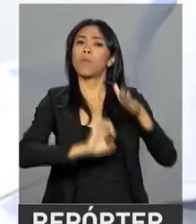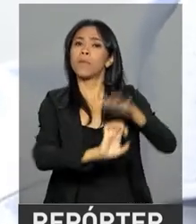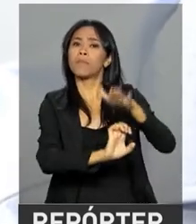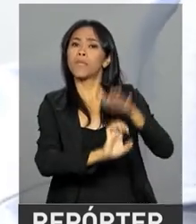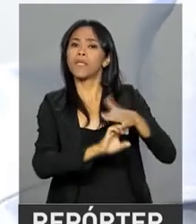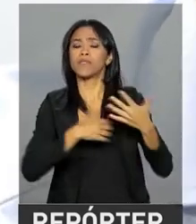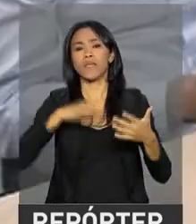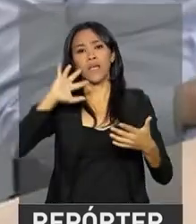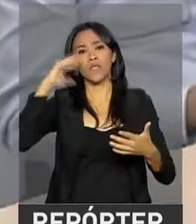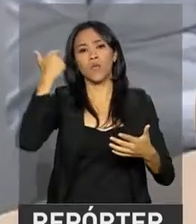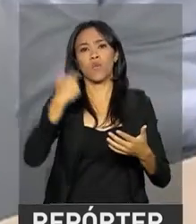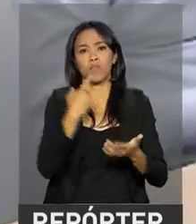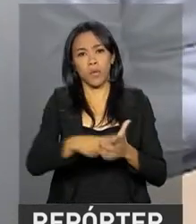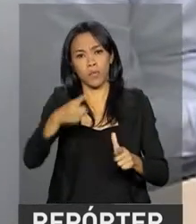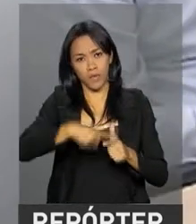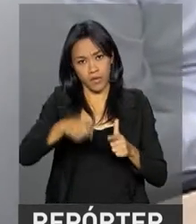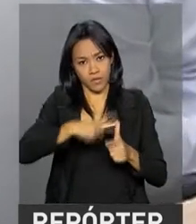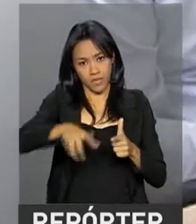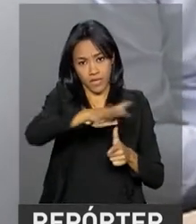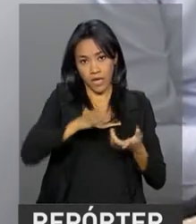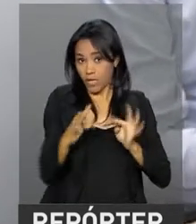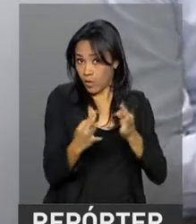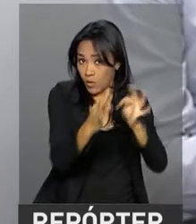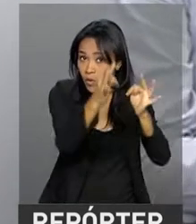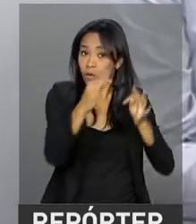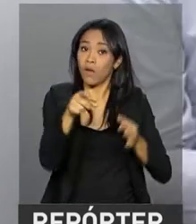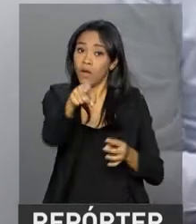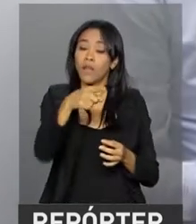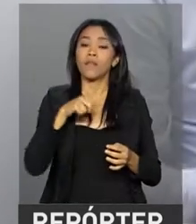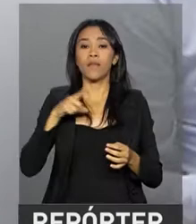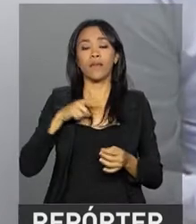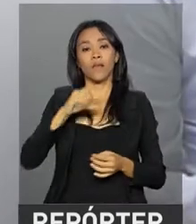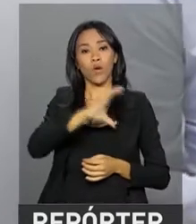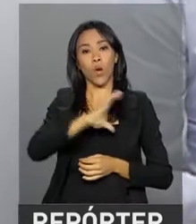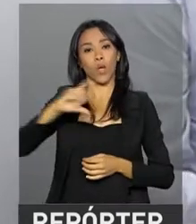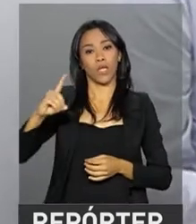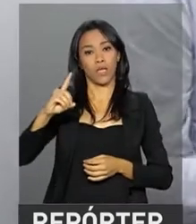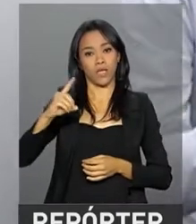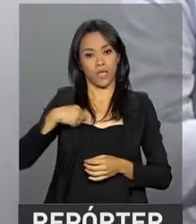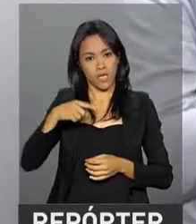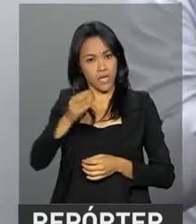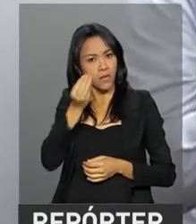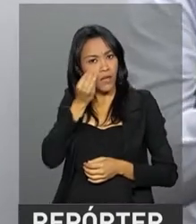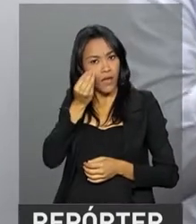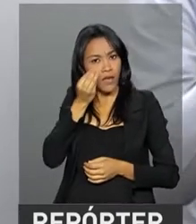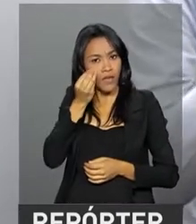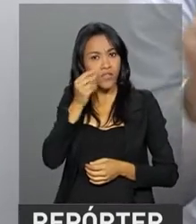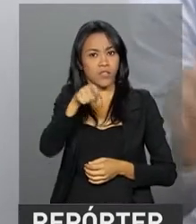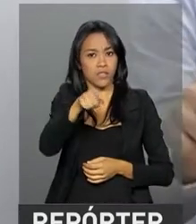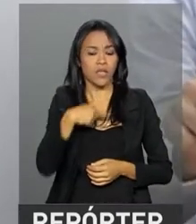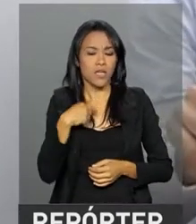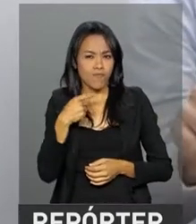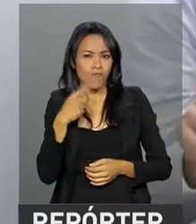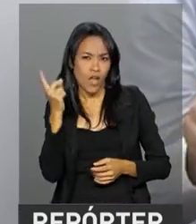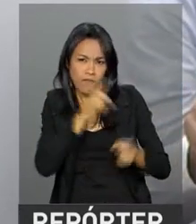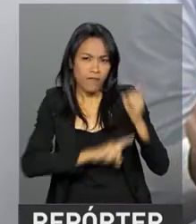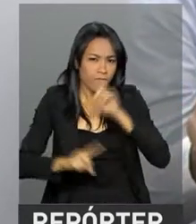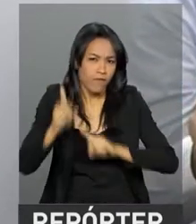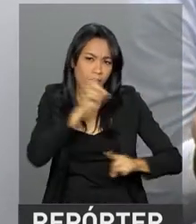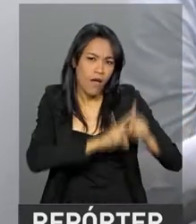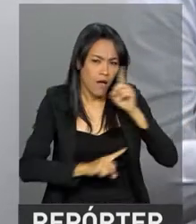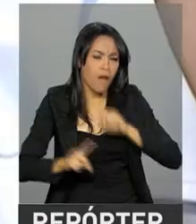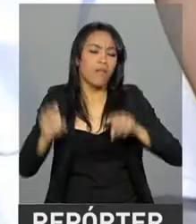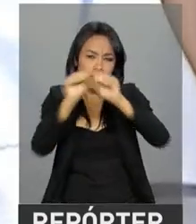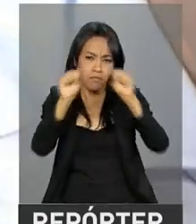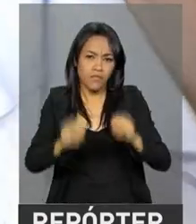informática para a área contábil coordena uma equipe que há dois meses testa o e social deficiências foram encontradas e melhorias